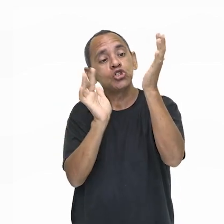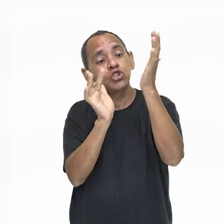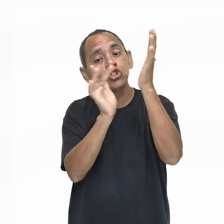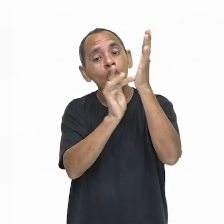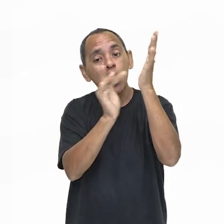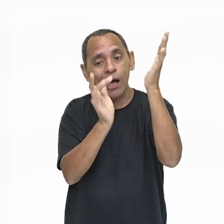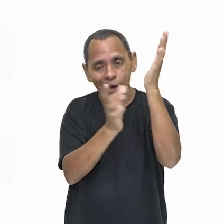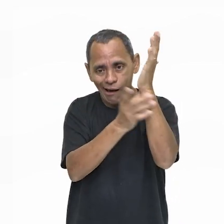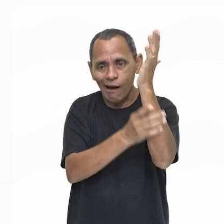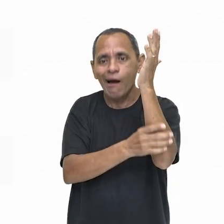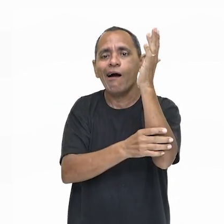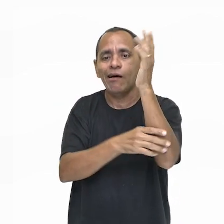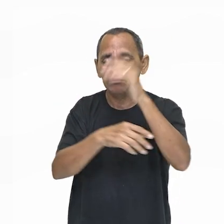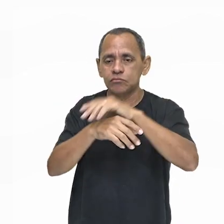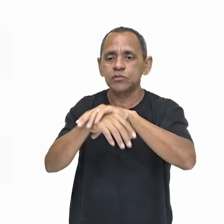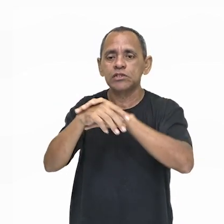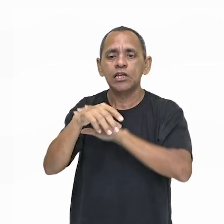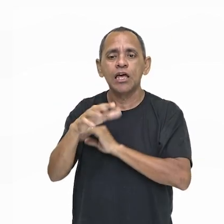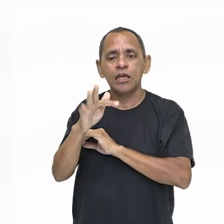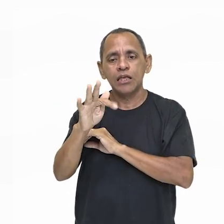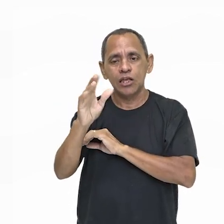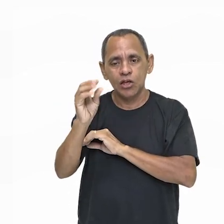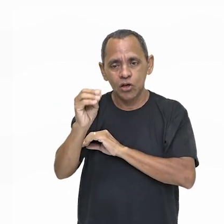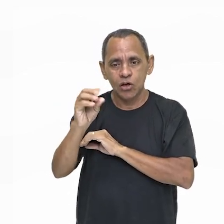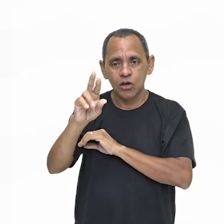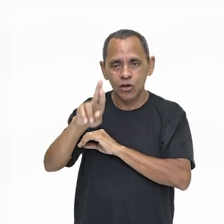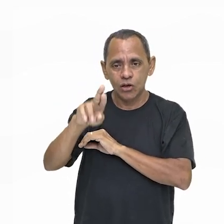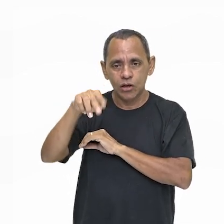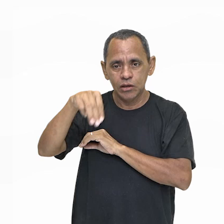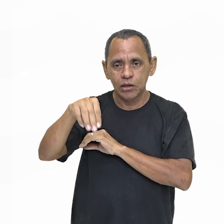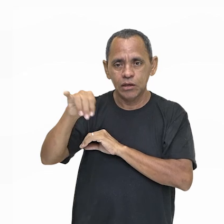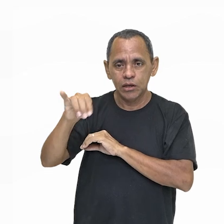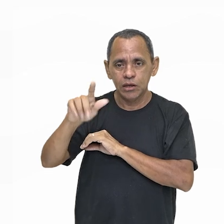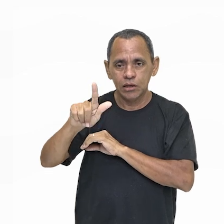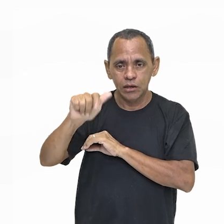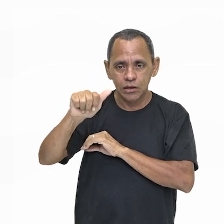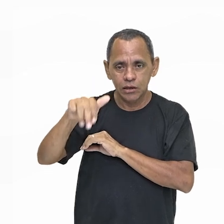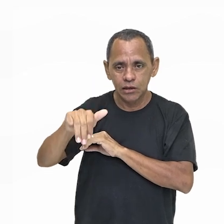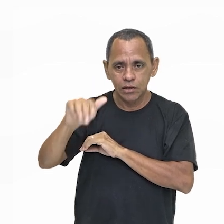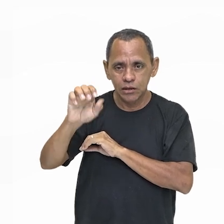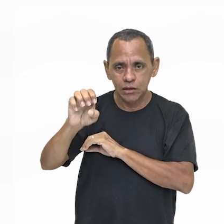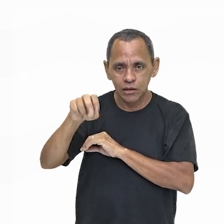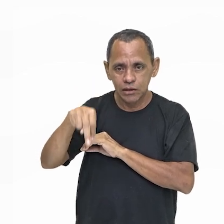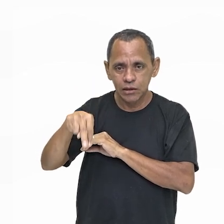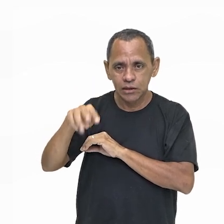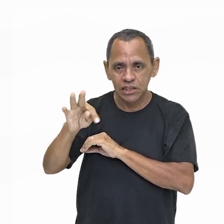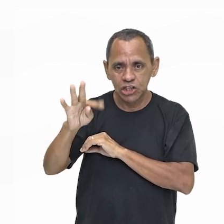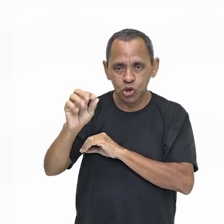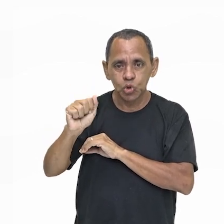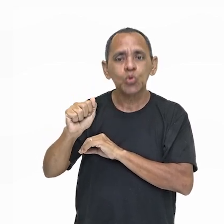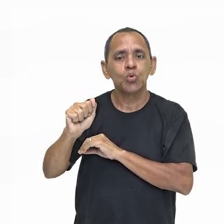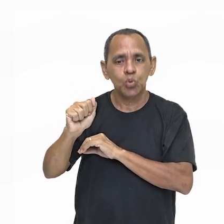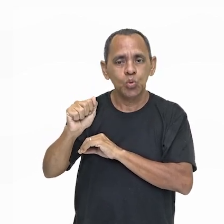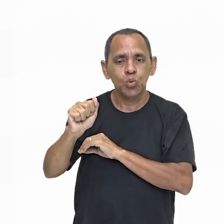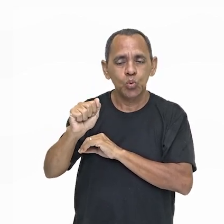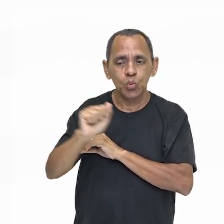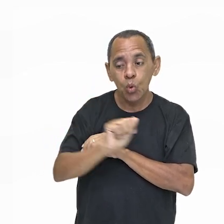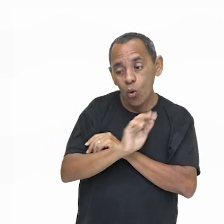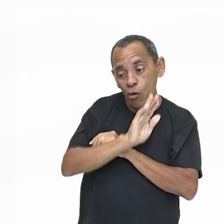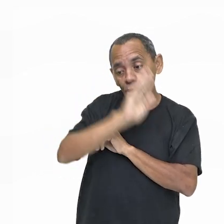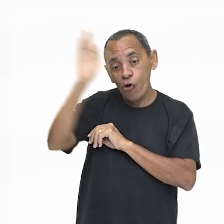do corpo. Então, começa a sentir formigamento, vontade de urinar